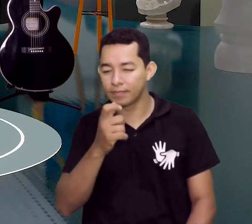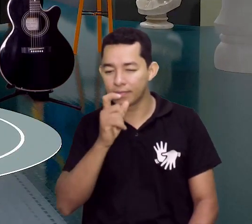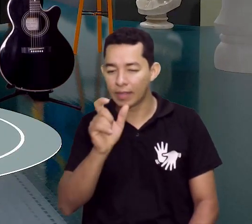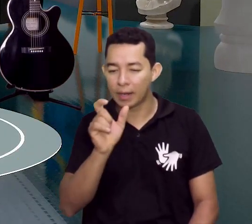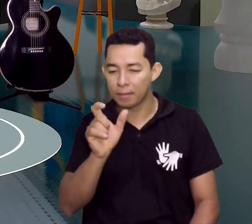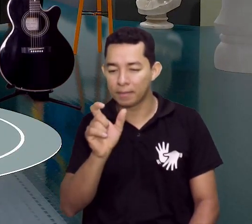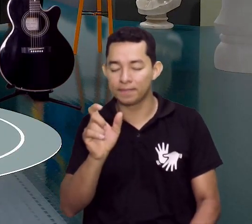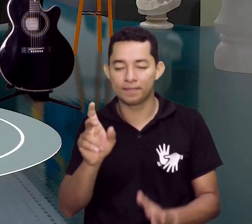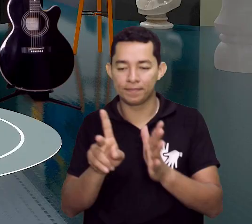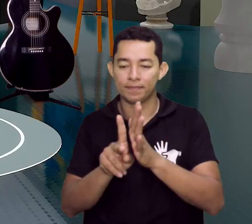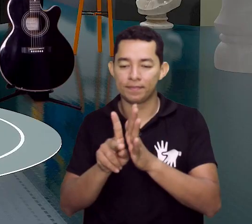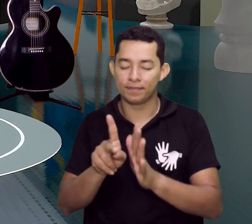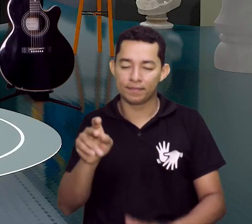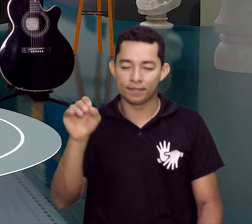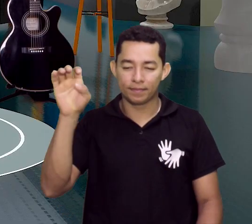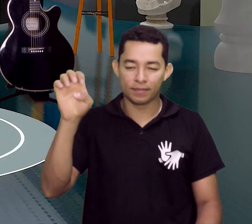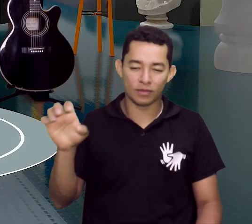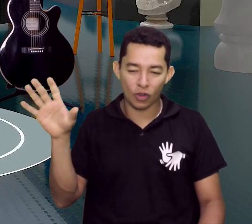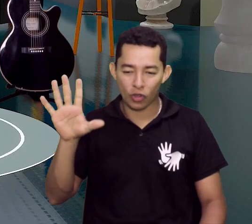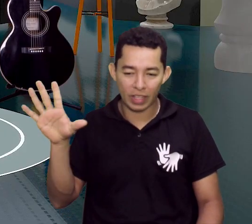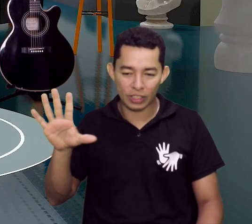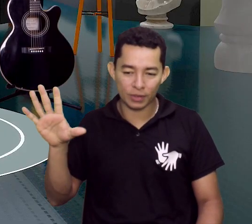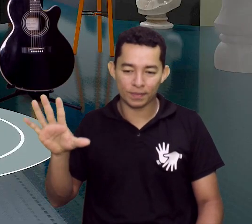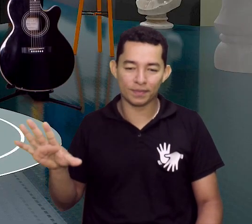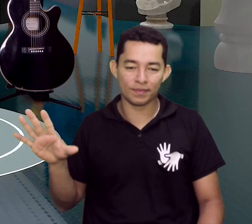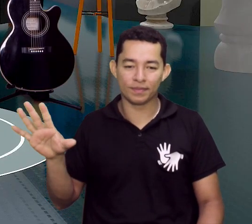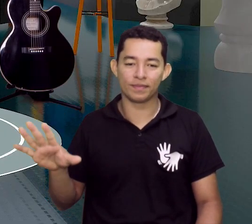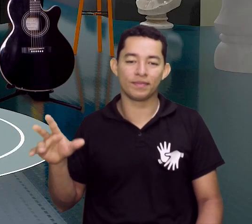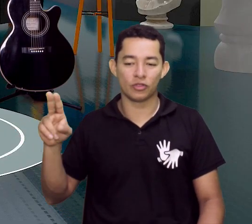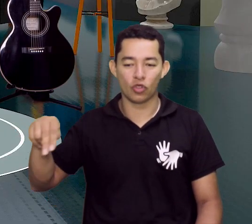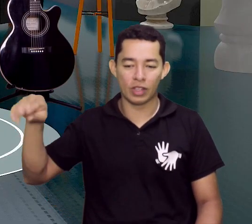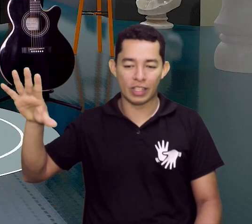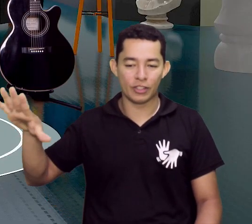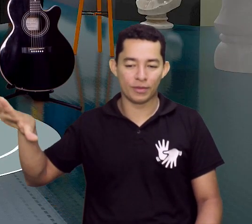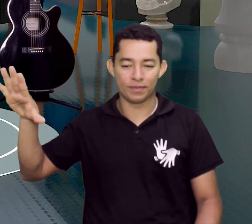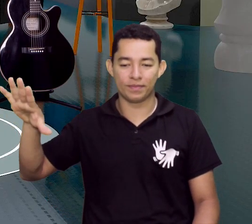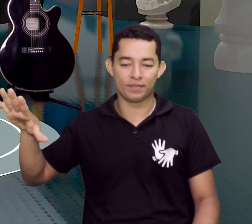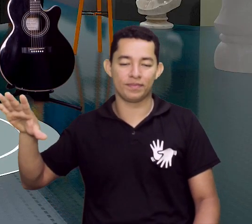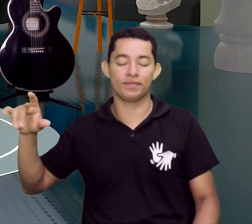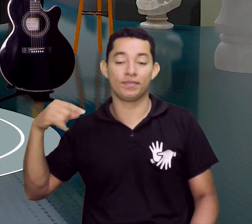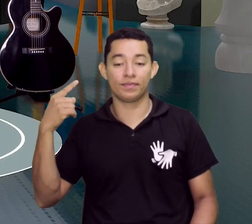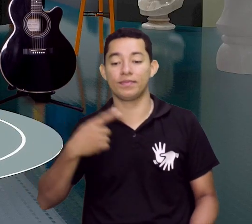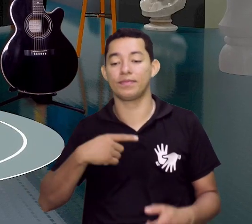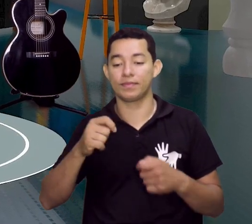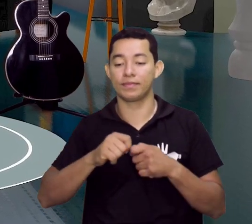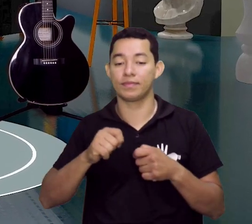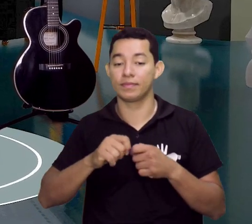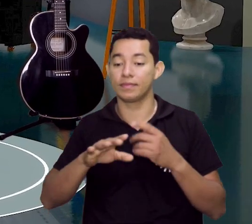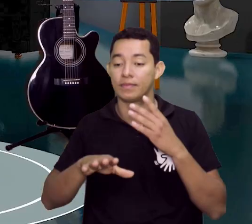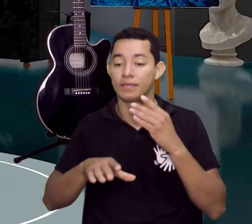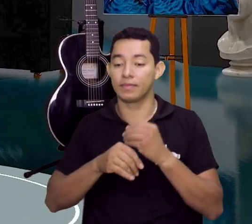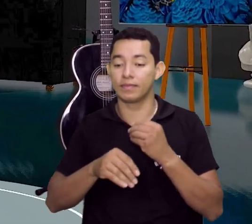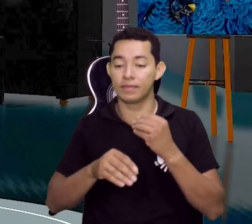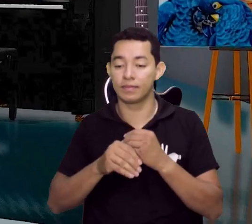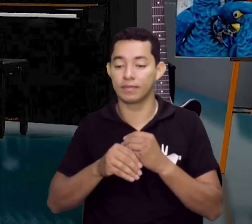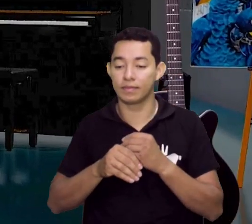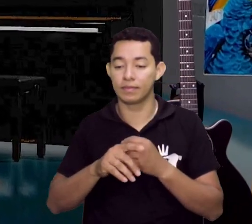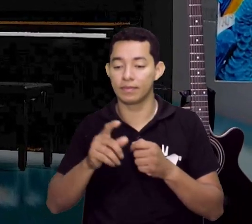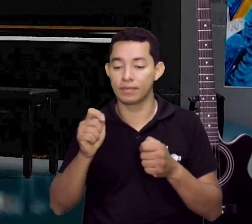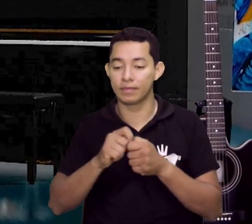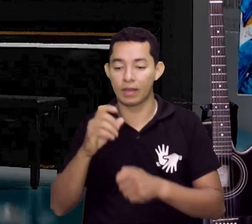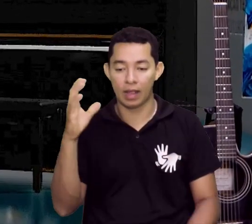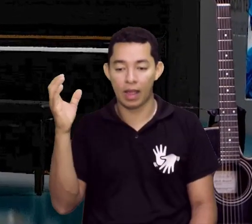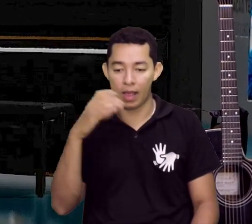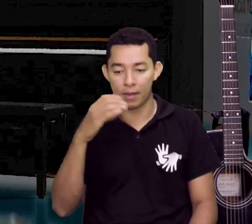da minha terra. Enfim, gente, nós vamos fazer uma revisão aí. Vamos tentar ser bem concisos